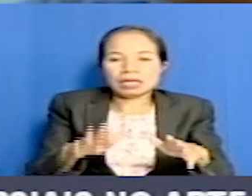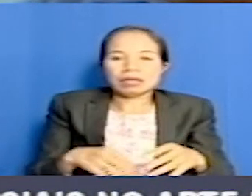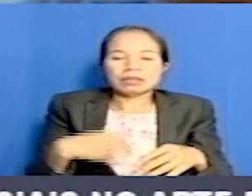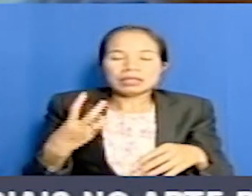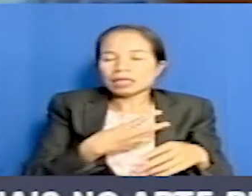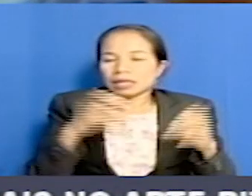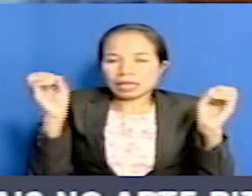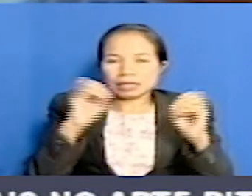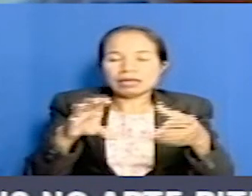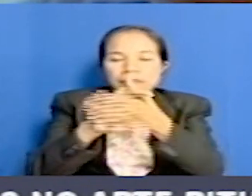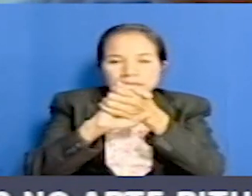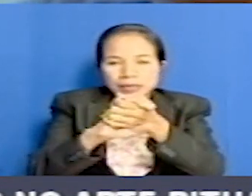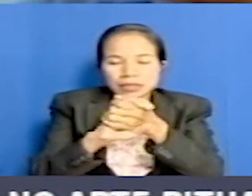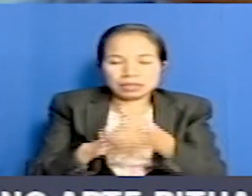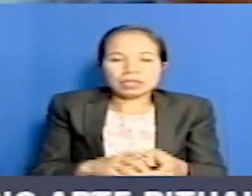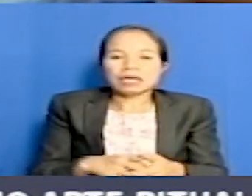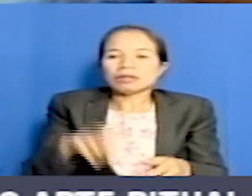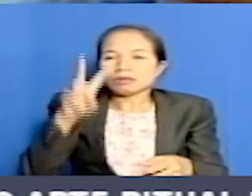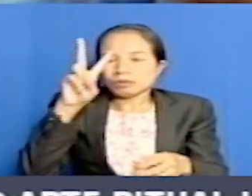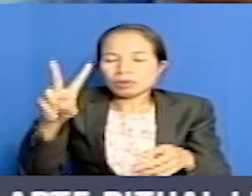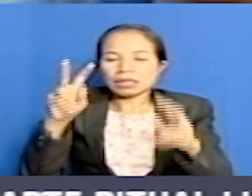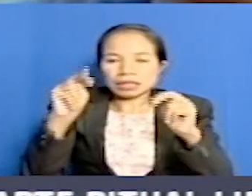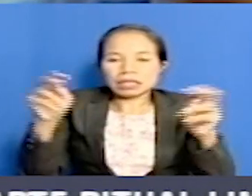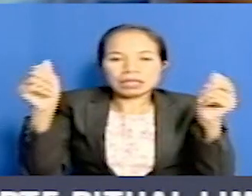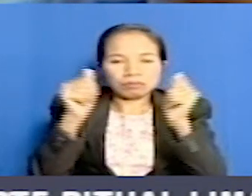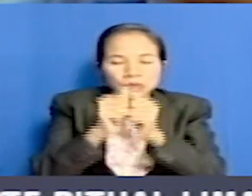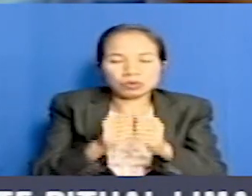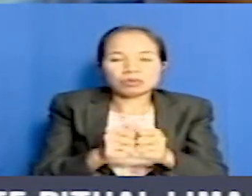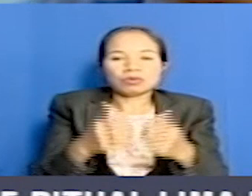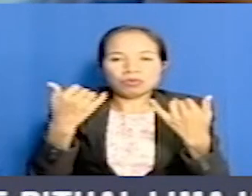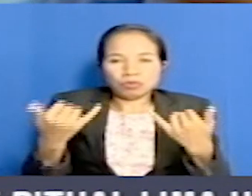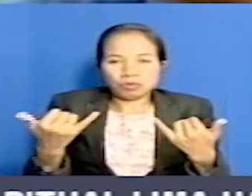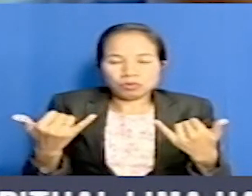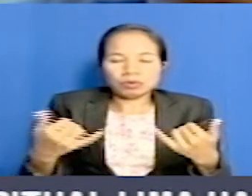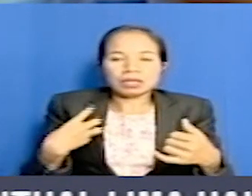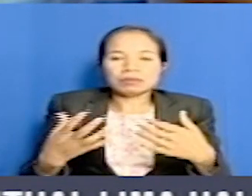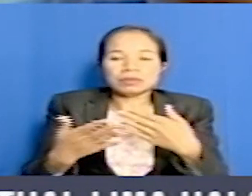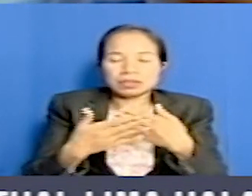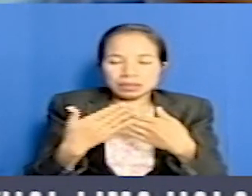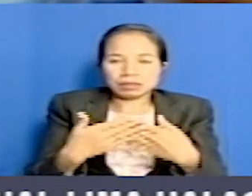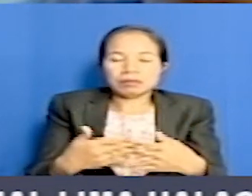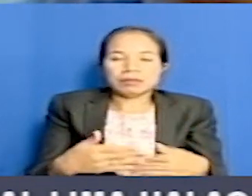cria paz. Portanto, boa truane lao hamuto. Tamarema goiame simplesmente expressa a minha